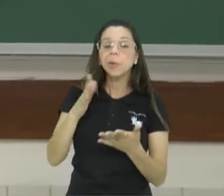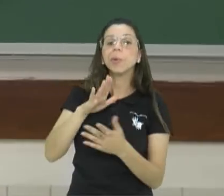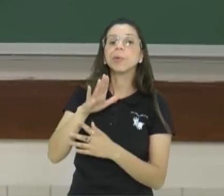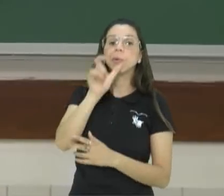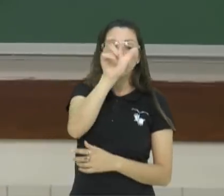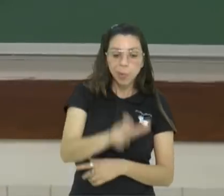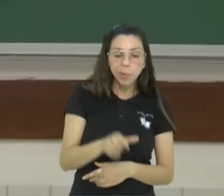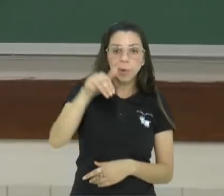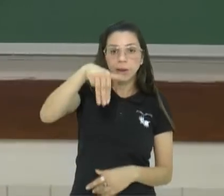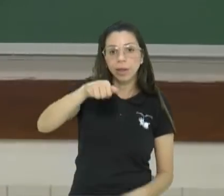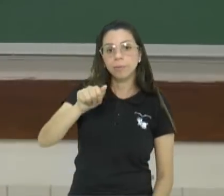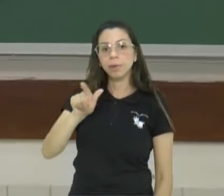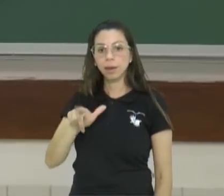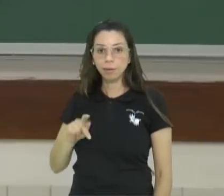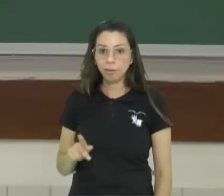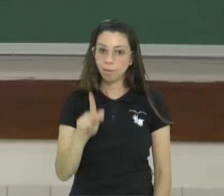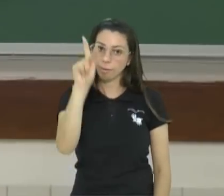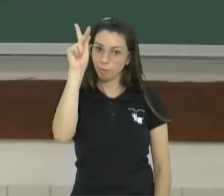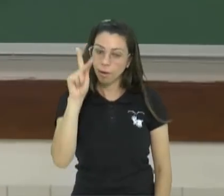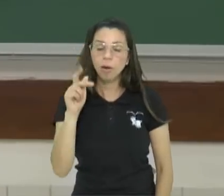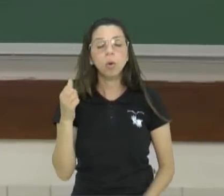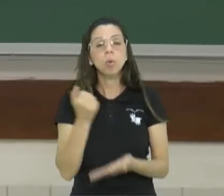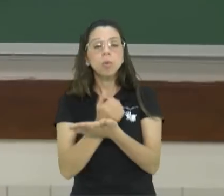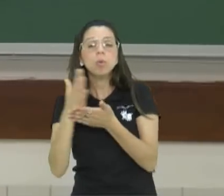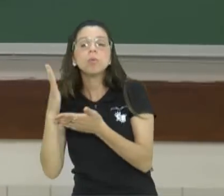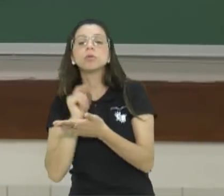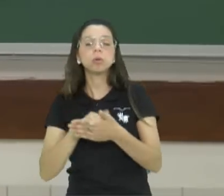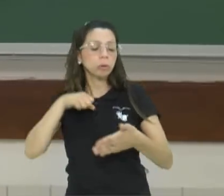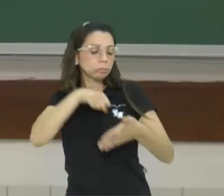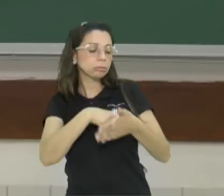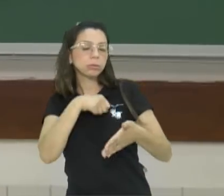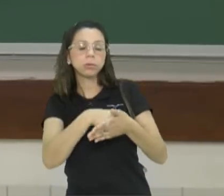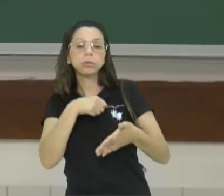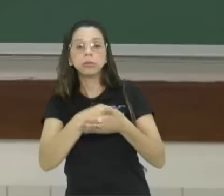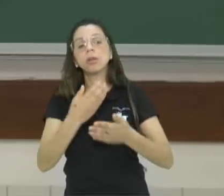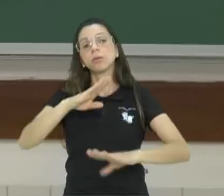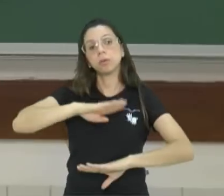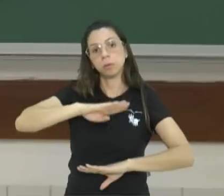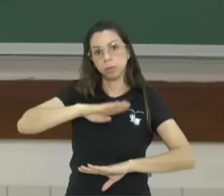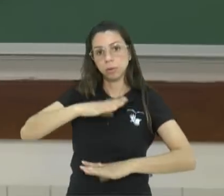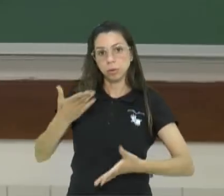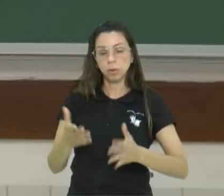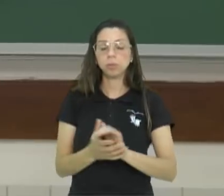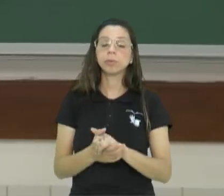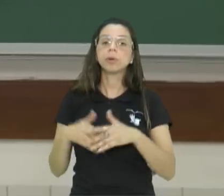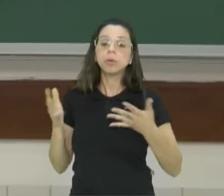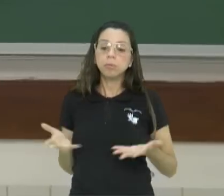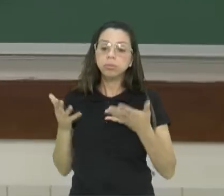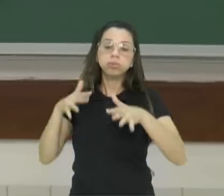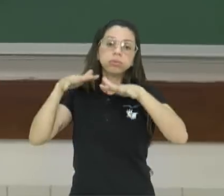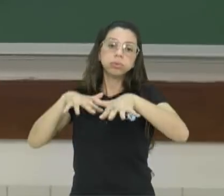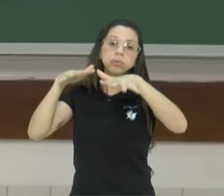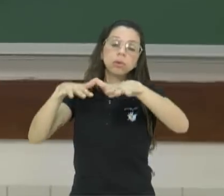ele fez lá um protesto, um boicote no transporte público por